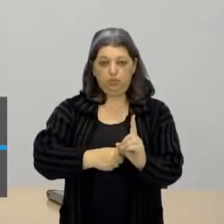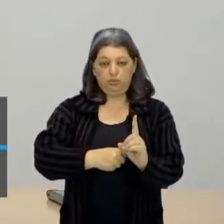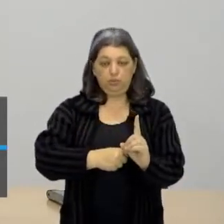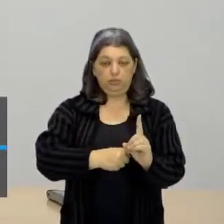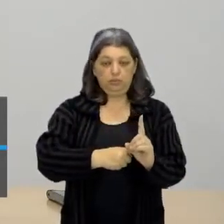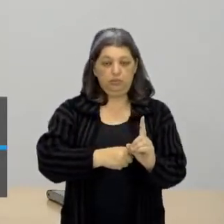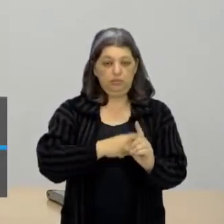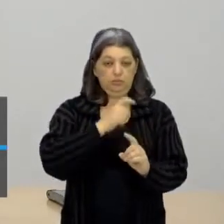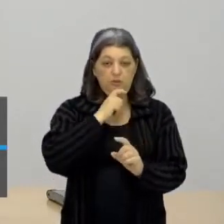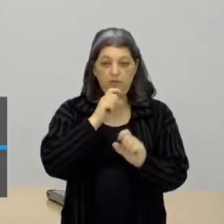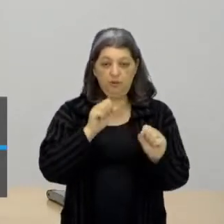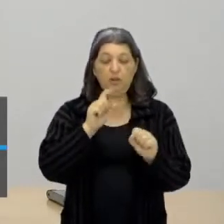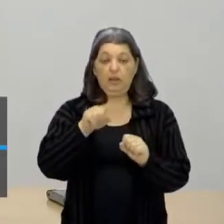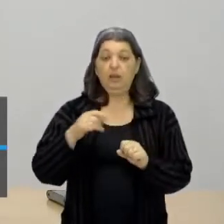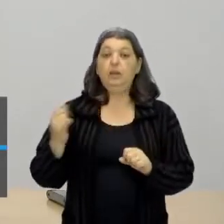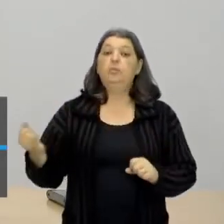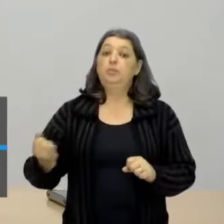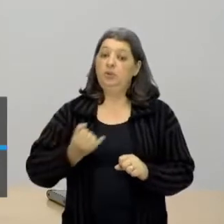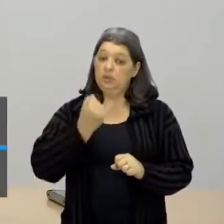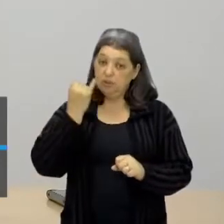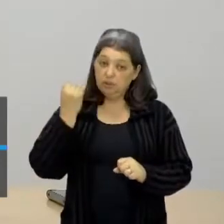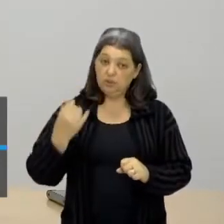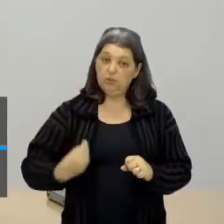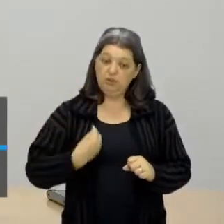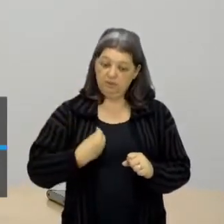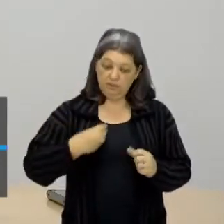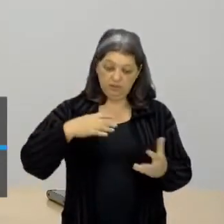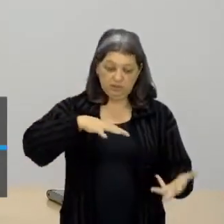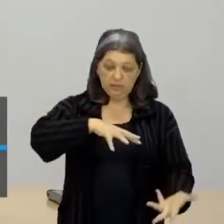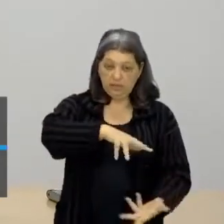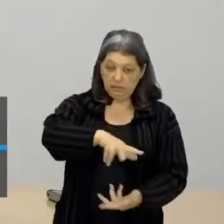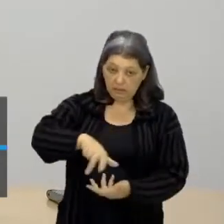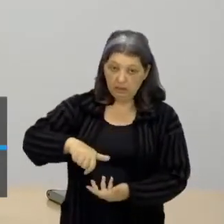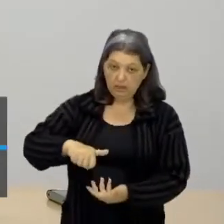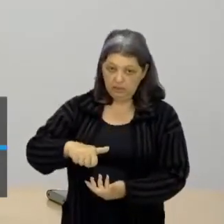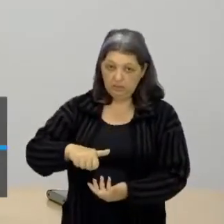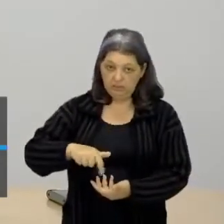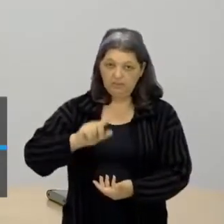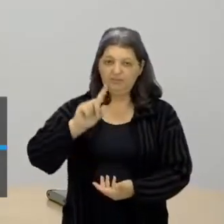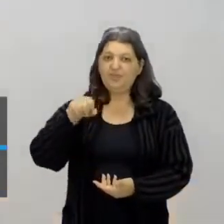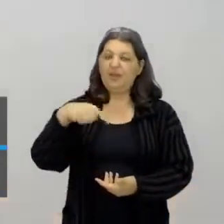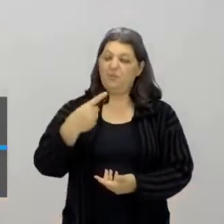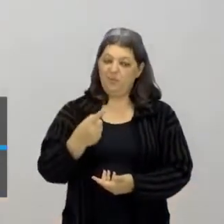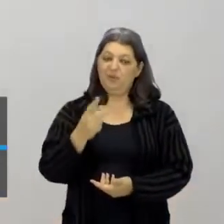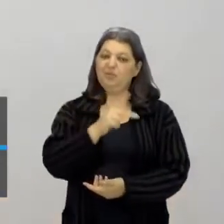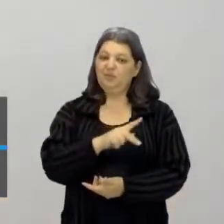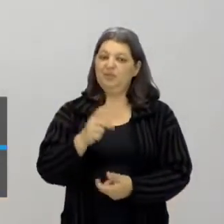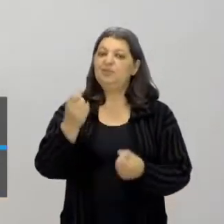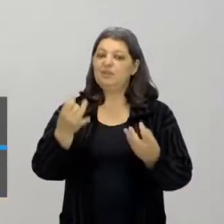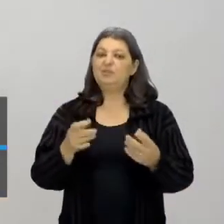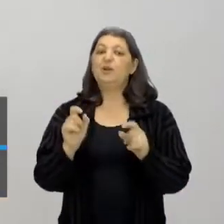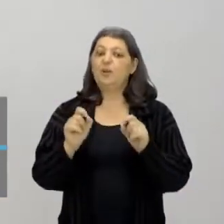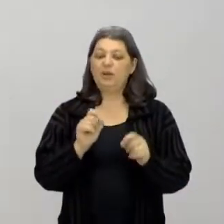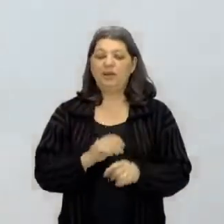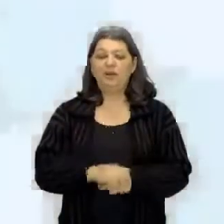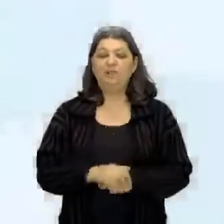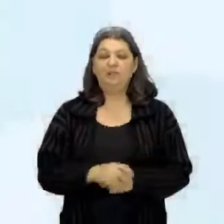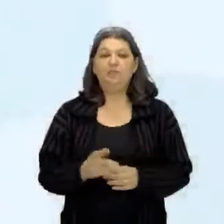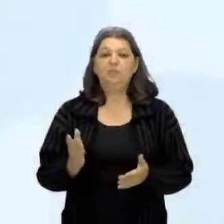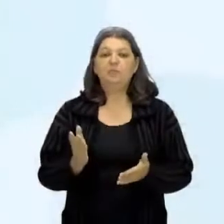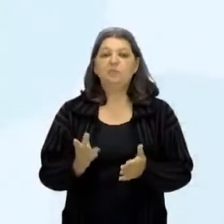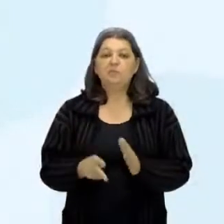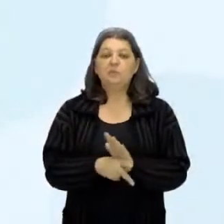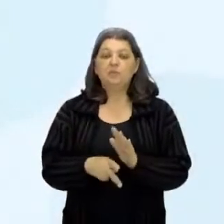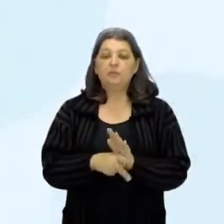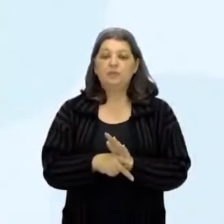ele é importantíssimo para a vida na Terra. Né? O problema está no que o professor Magno vai falar depois. Olha lá, ó. Uma parte da